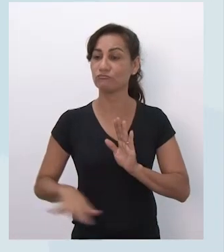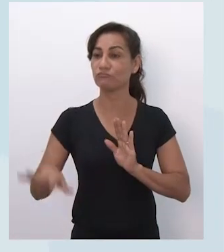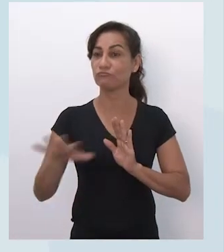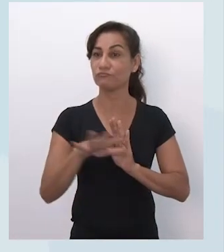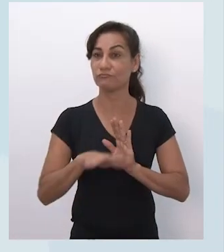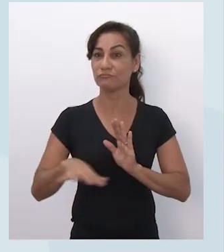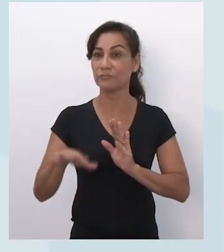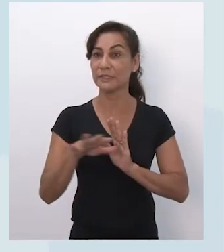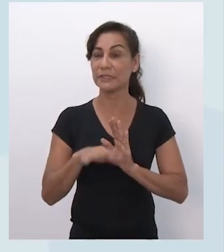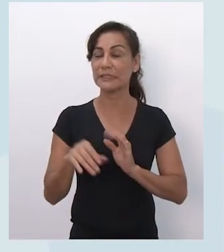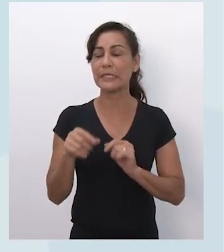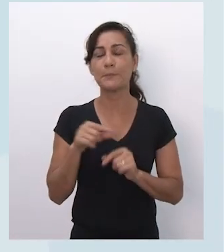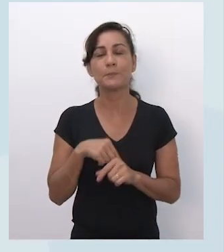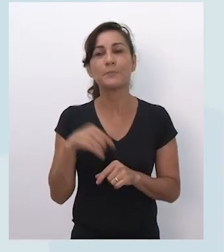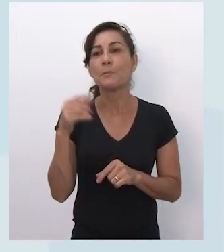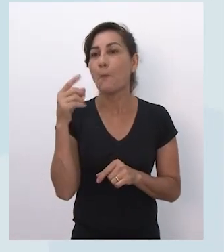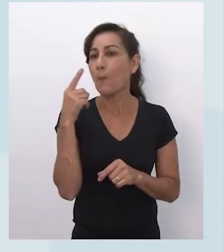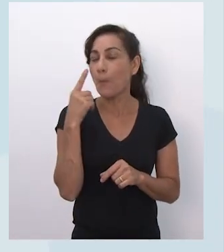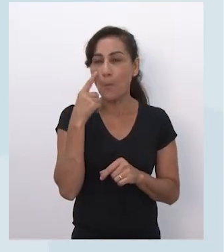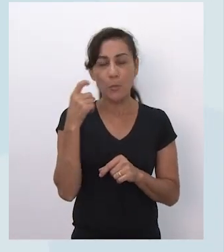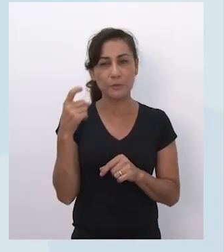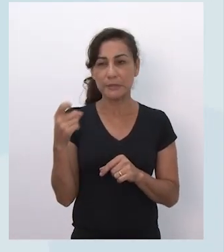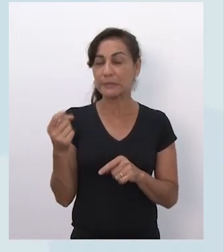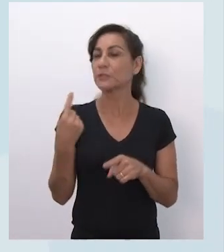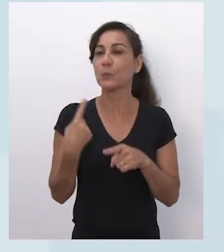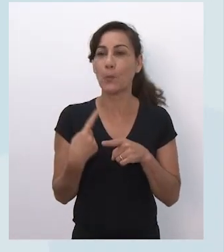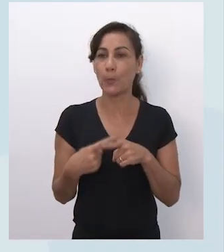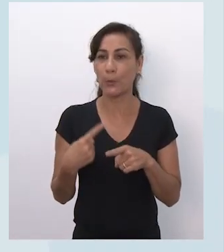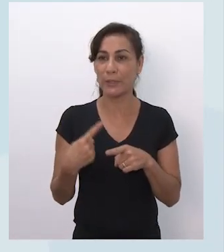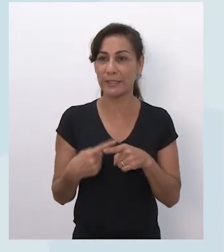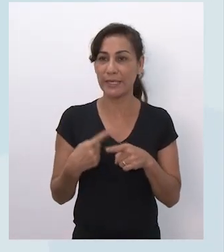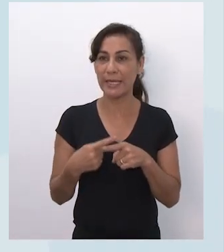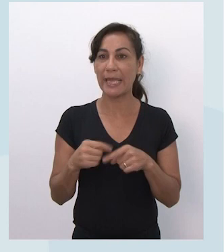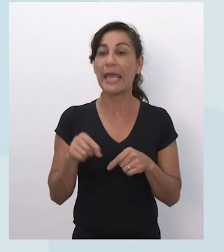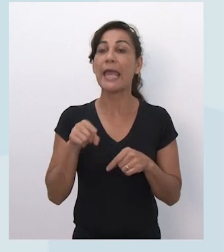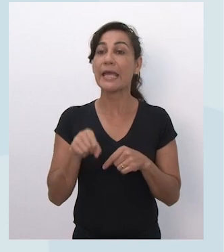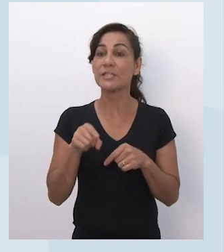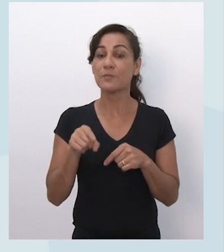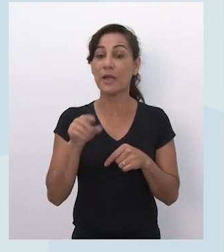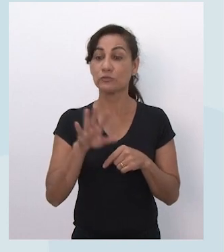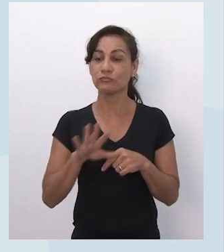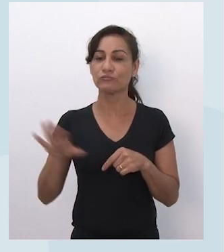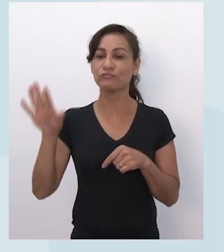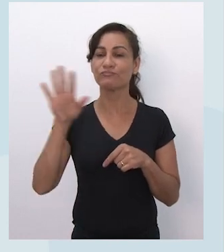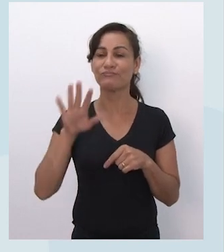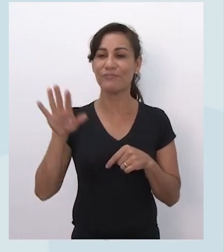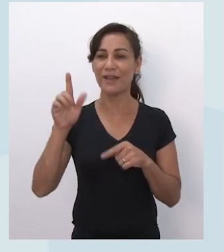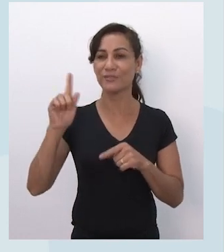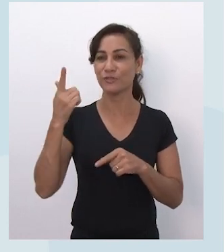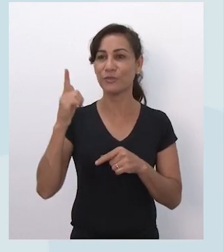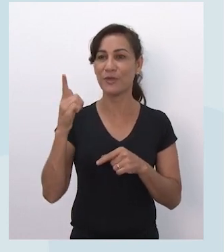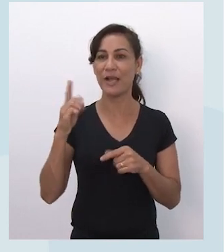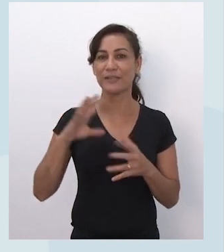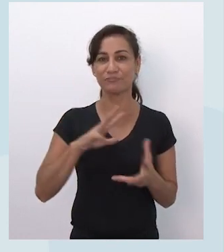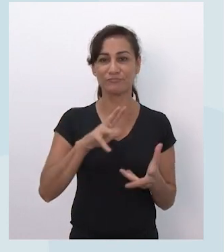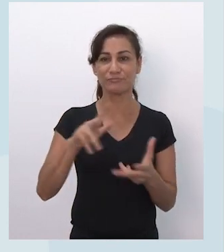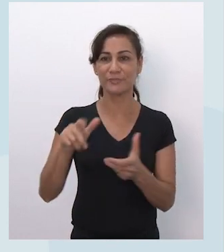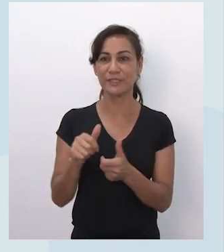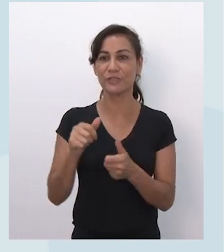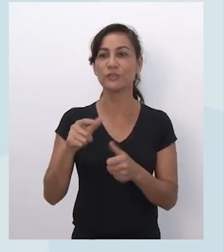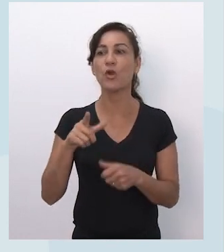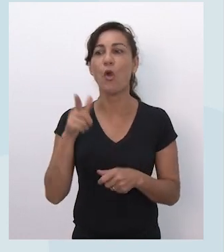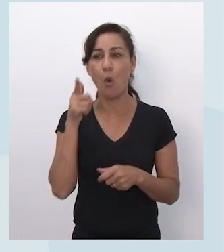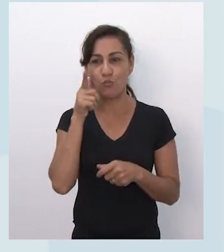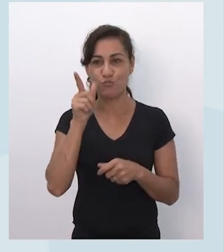território, ele é muito interessante porque é a parte do espaço geográfico que a gente consegue delimitar, né?